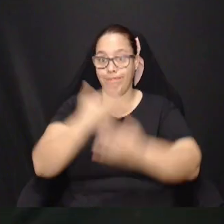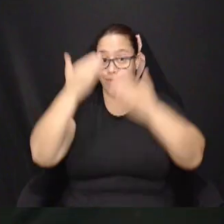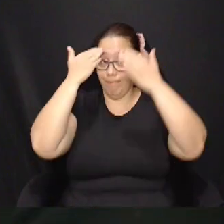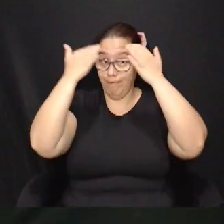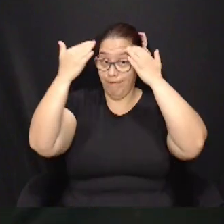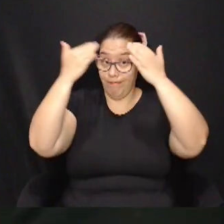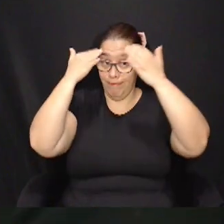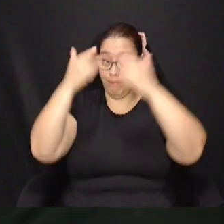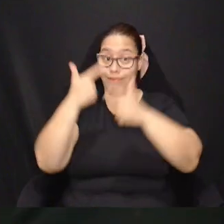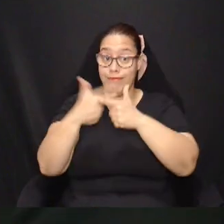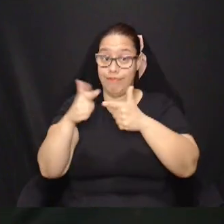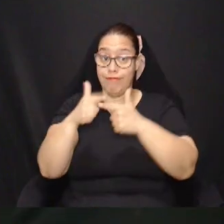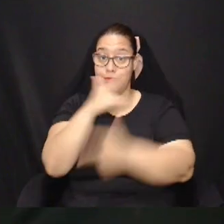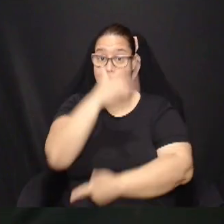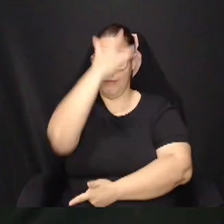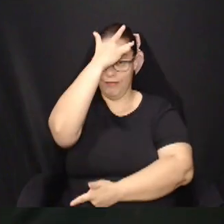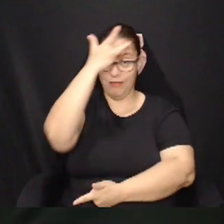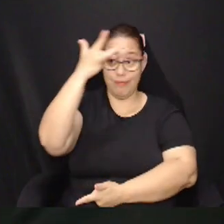saúde mental